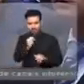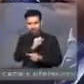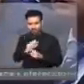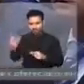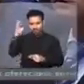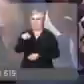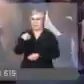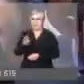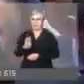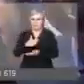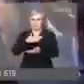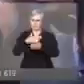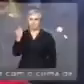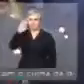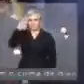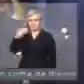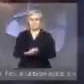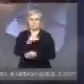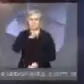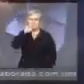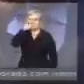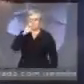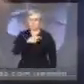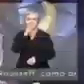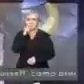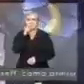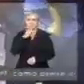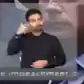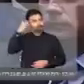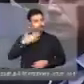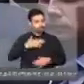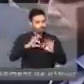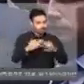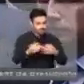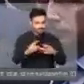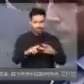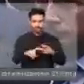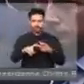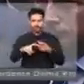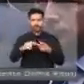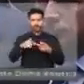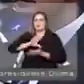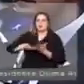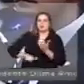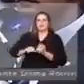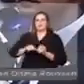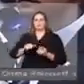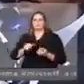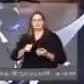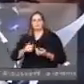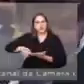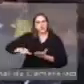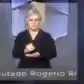mãe nega Lucimar. Família. Esposa. Família. Minha família. Família. Família quadrangular e evangélica. Minha